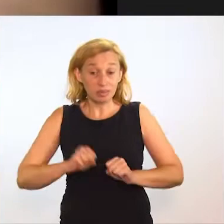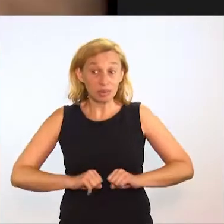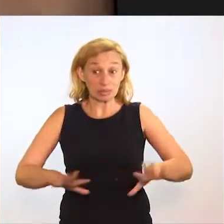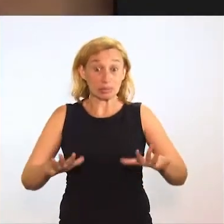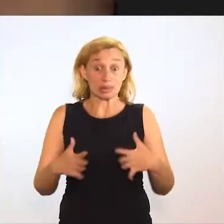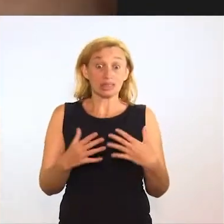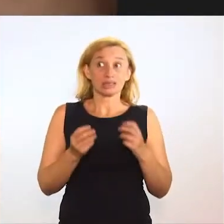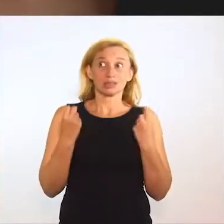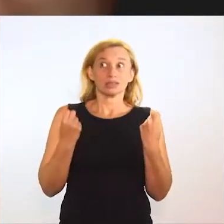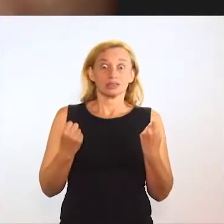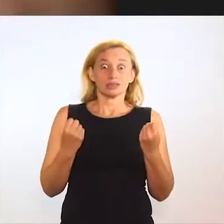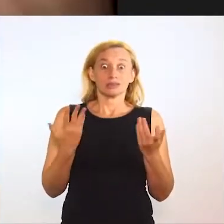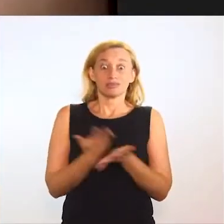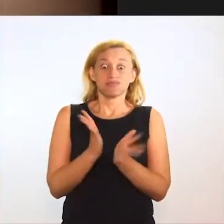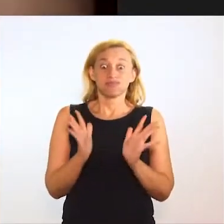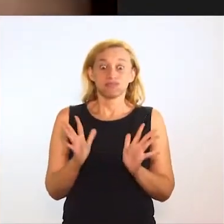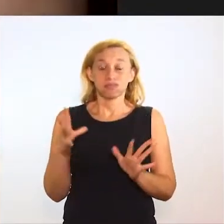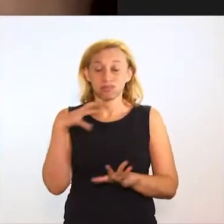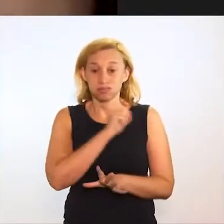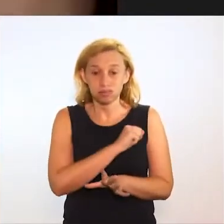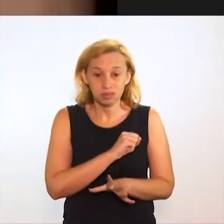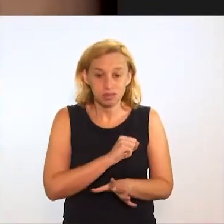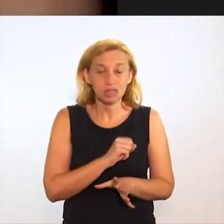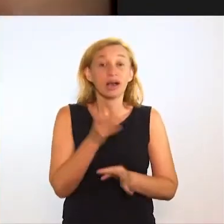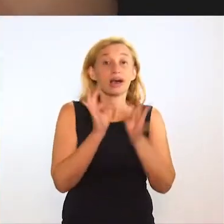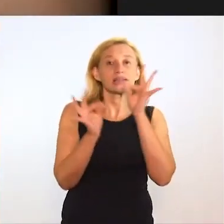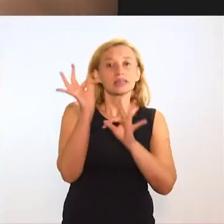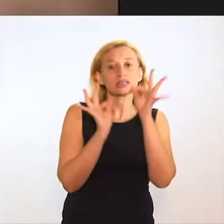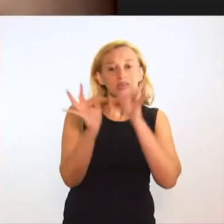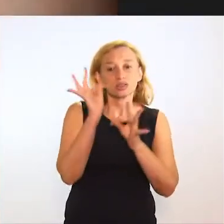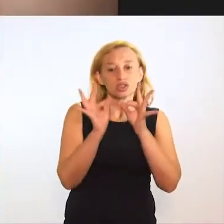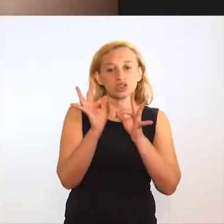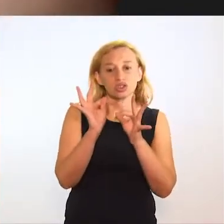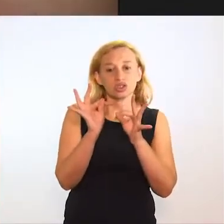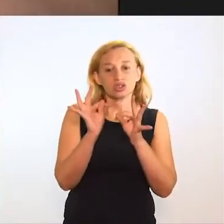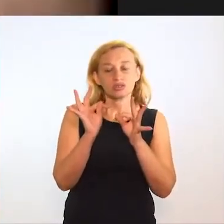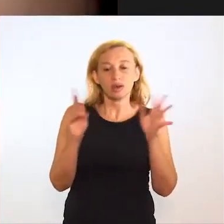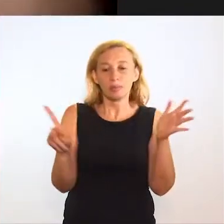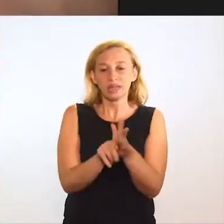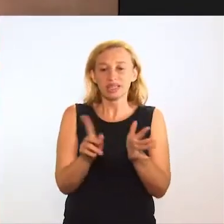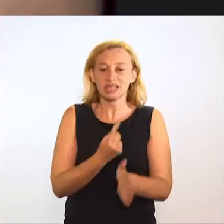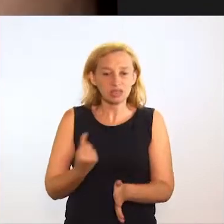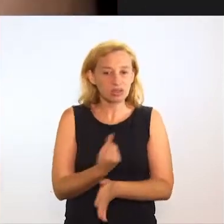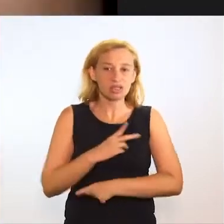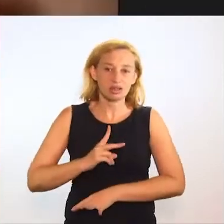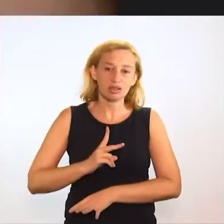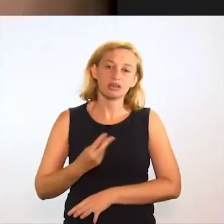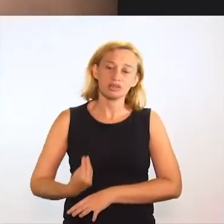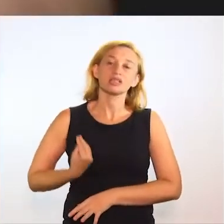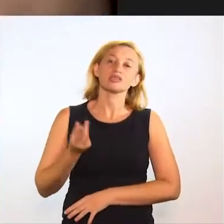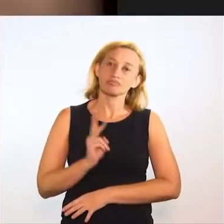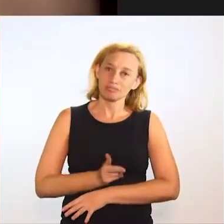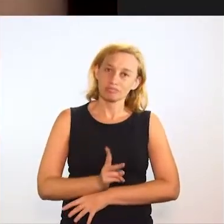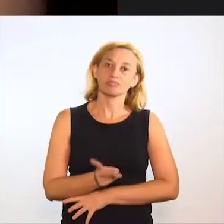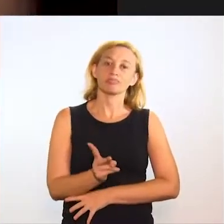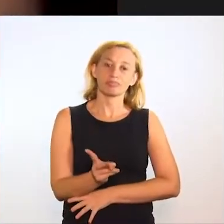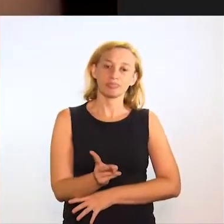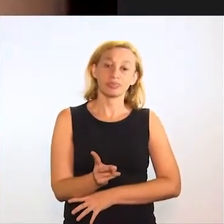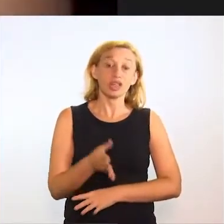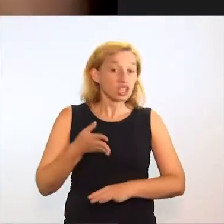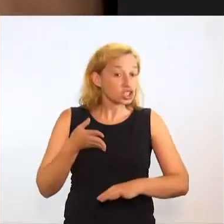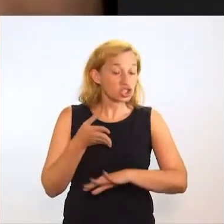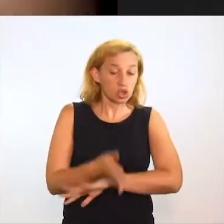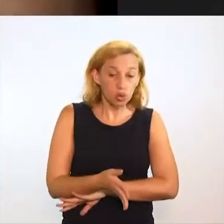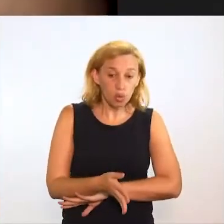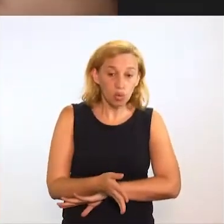pós-pandemia, tomara, né, que acabe logo, a tecnologia vai fazer parte da nossa vida.